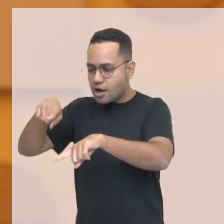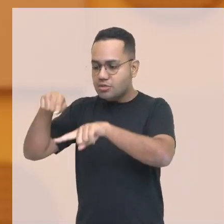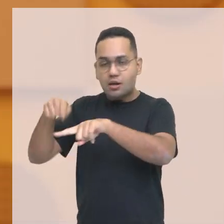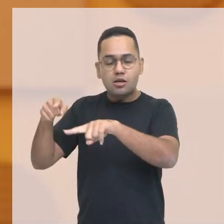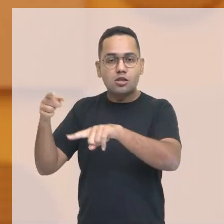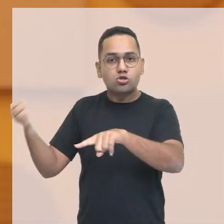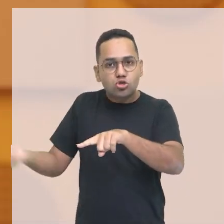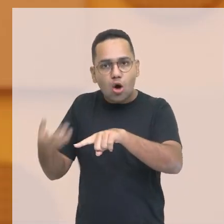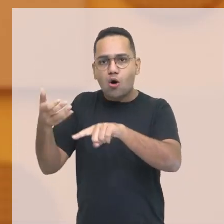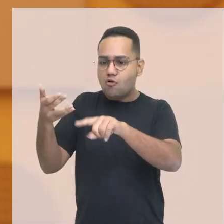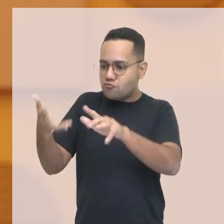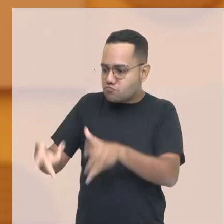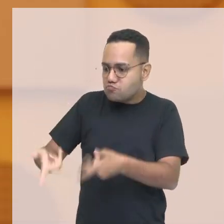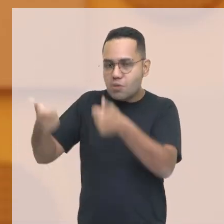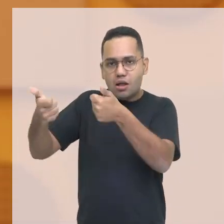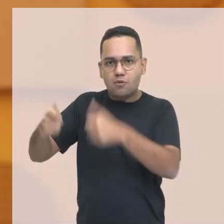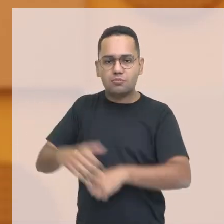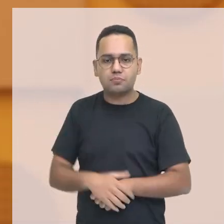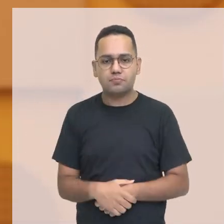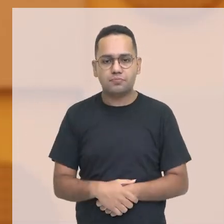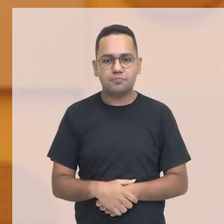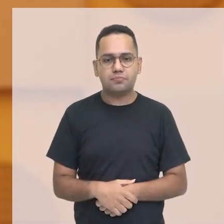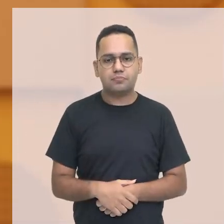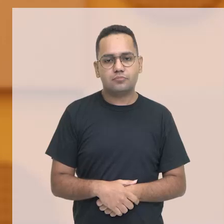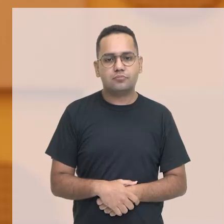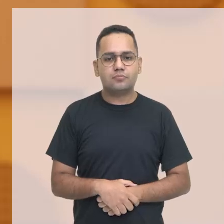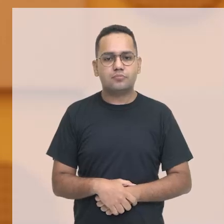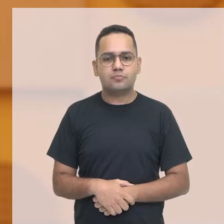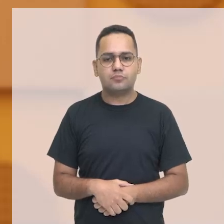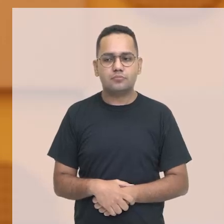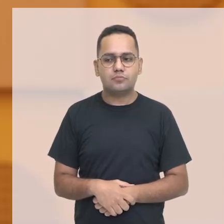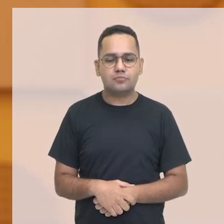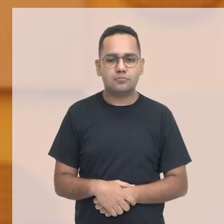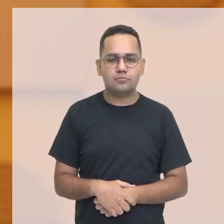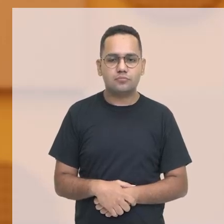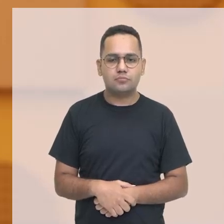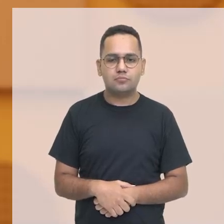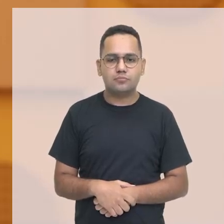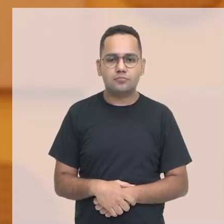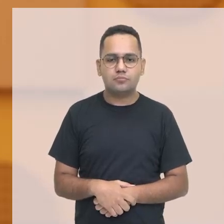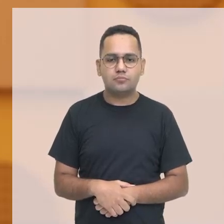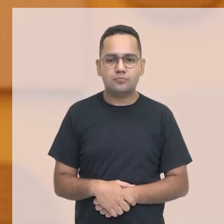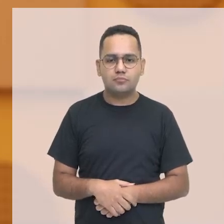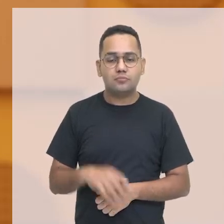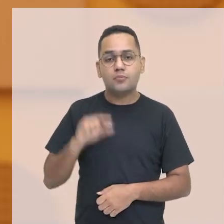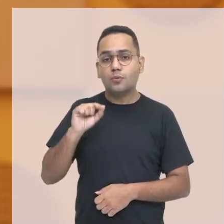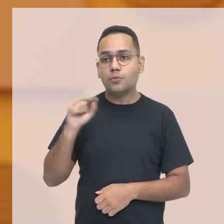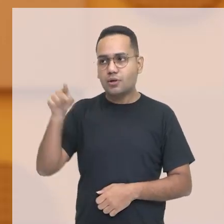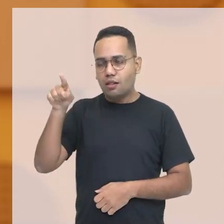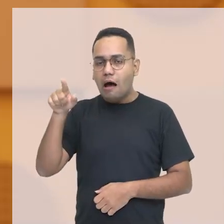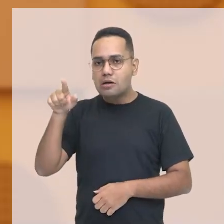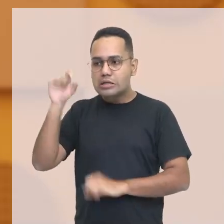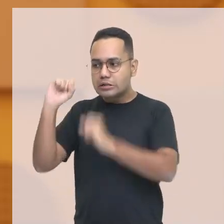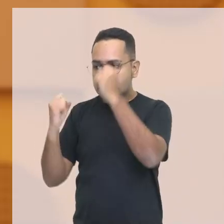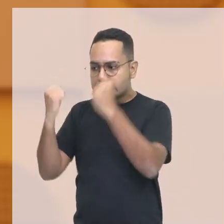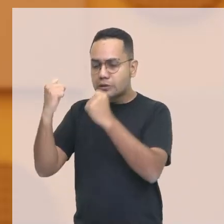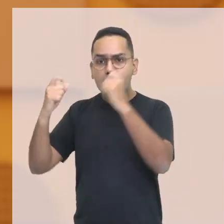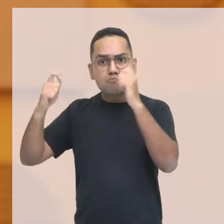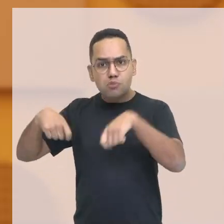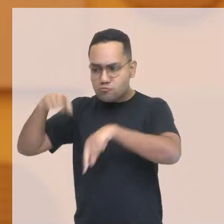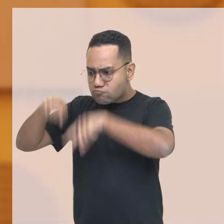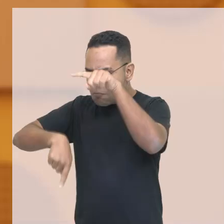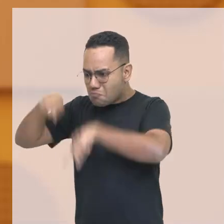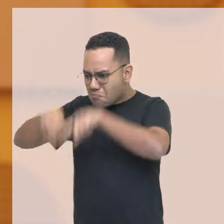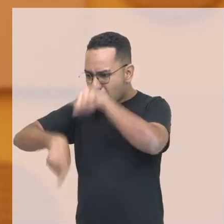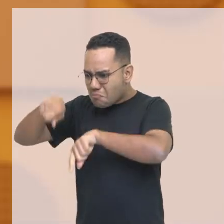que o empresariado, que a indústria, por assim dizer, produzisse mais mercadoria em